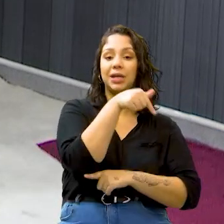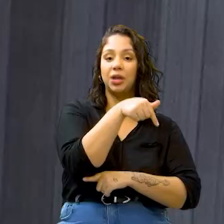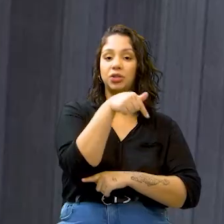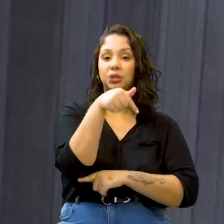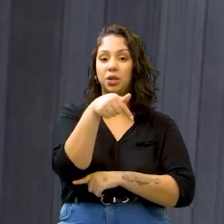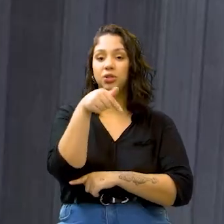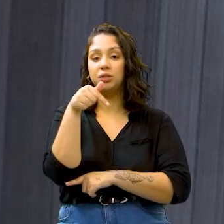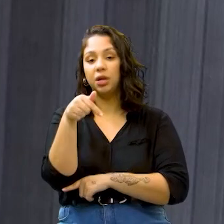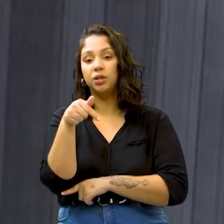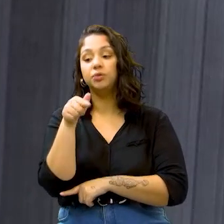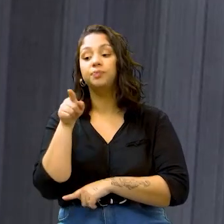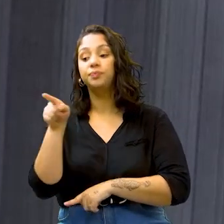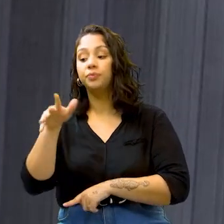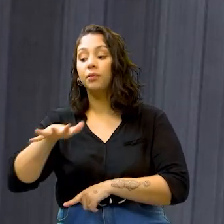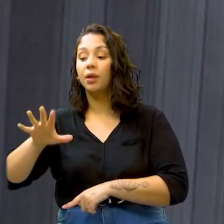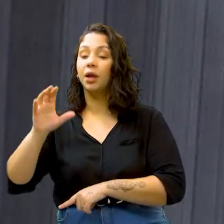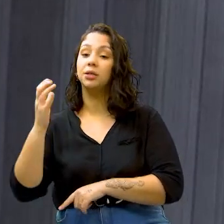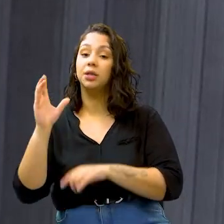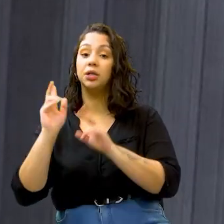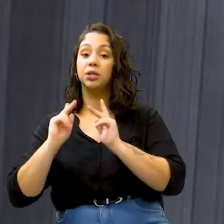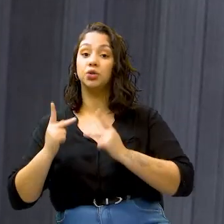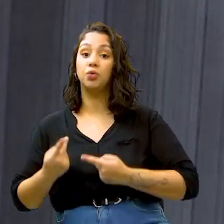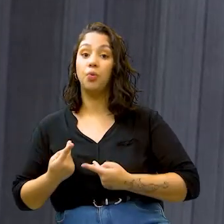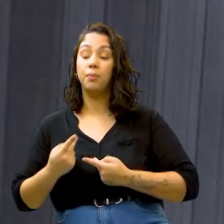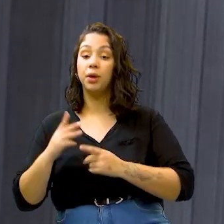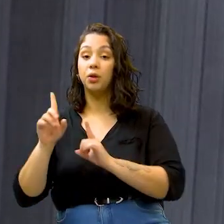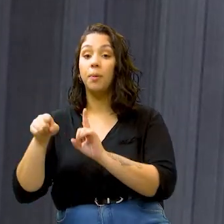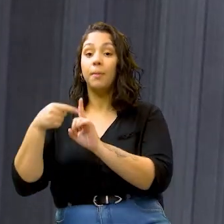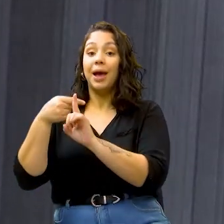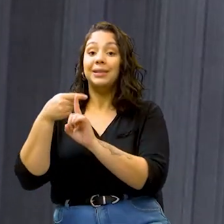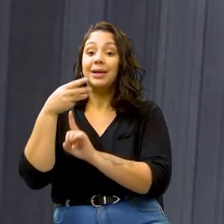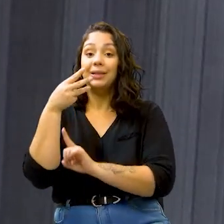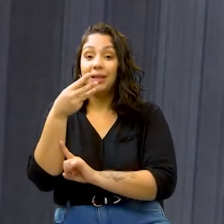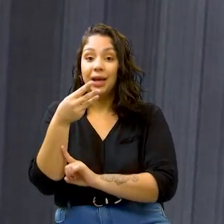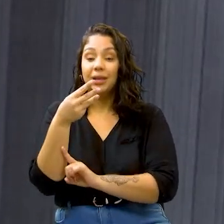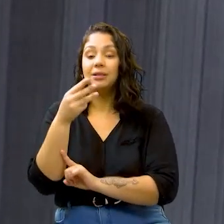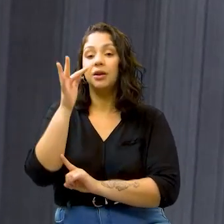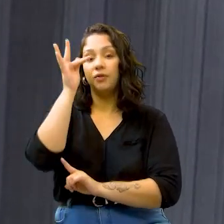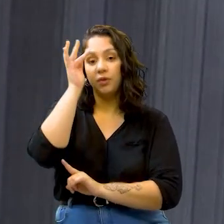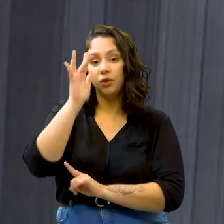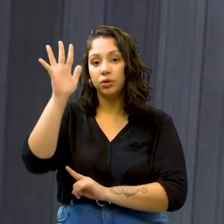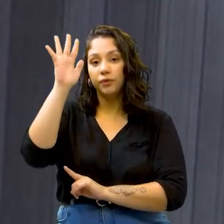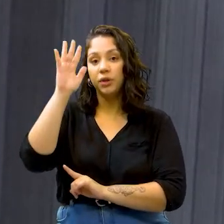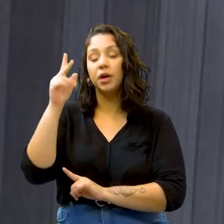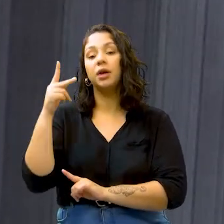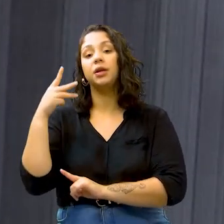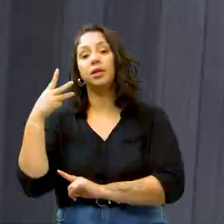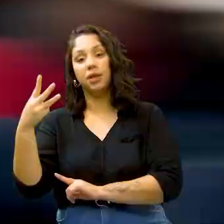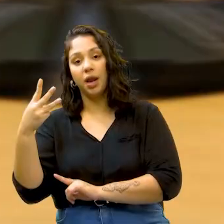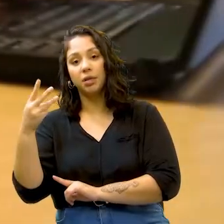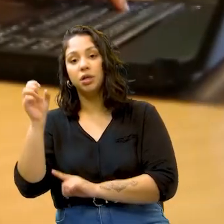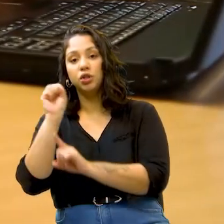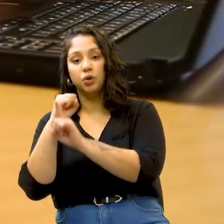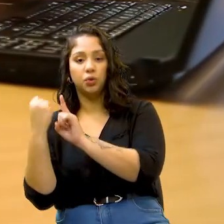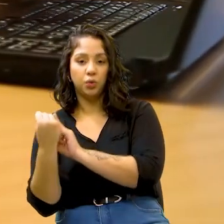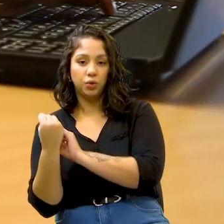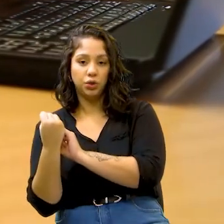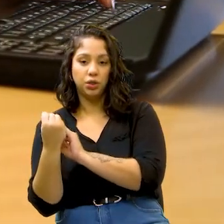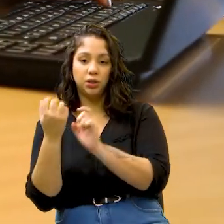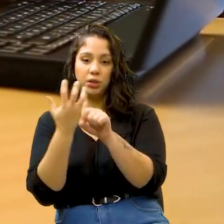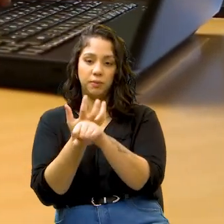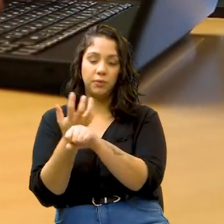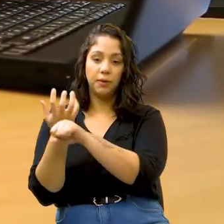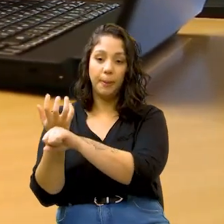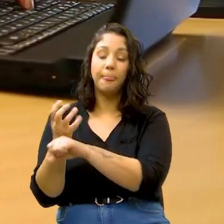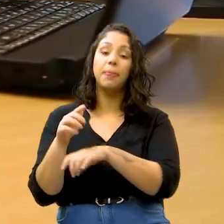inglês e nós estamos agregando para a área de ciências humanas três questões de Filosofia e três questões de sociologia